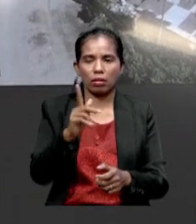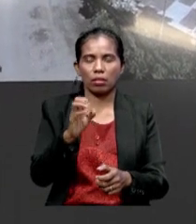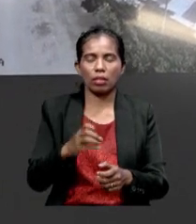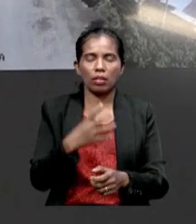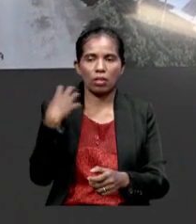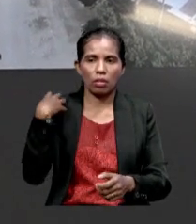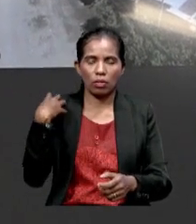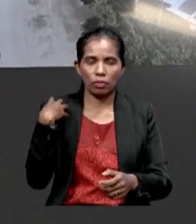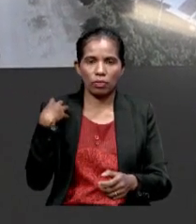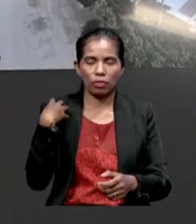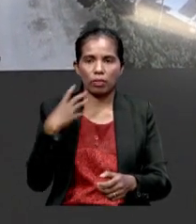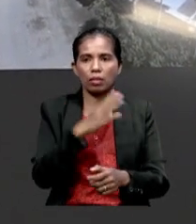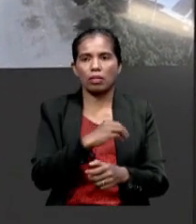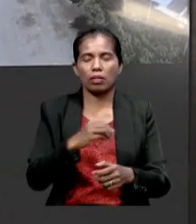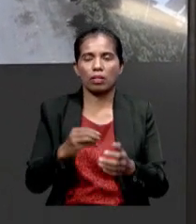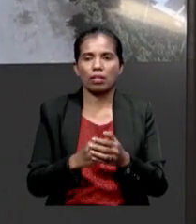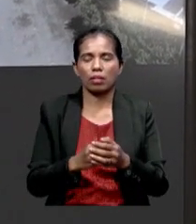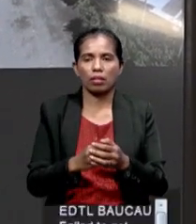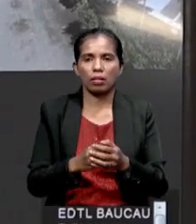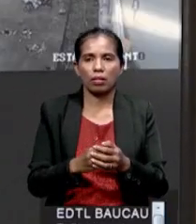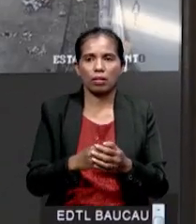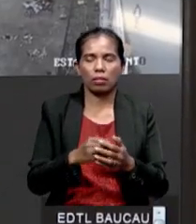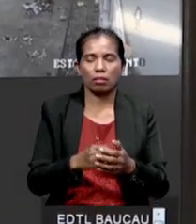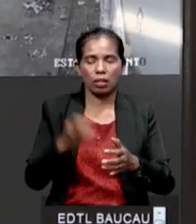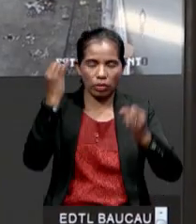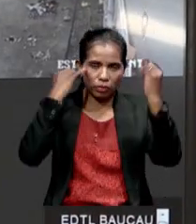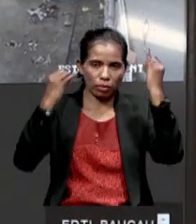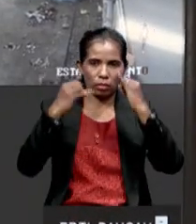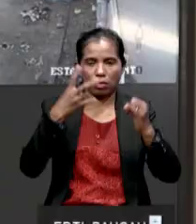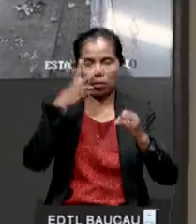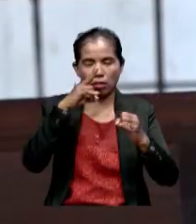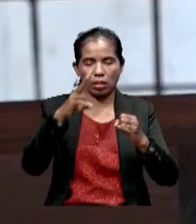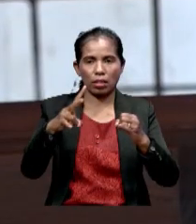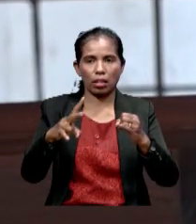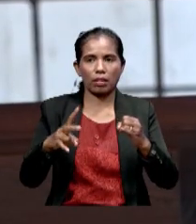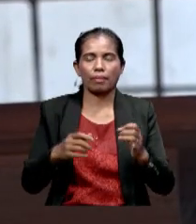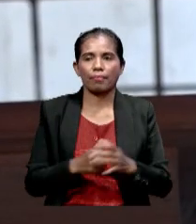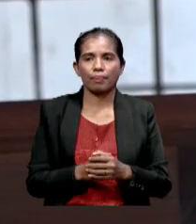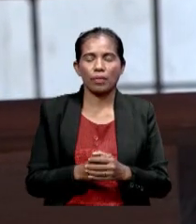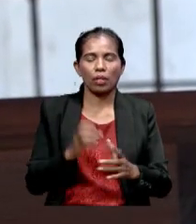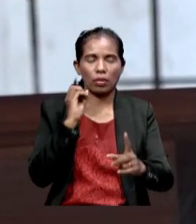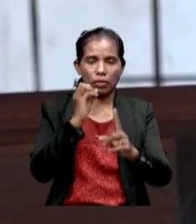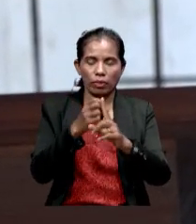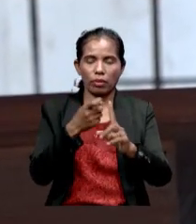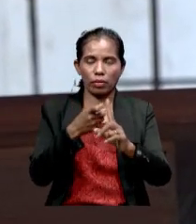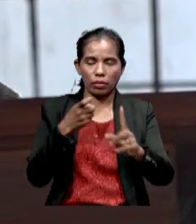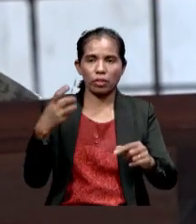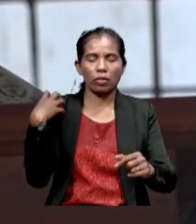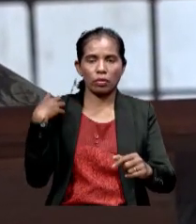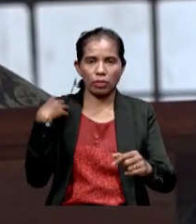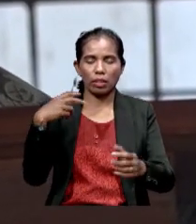ba departamento teknologia no informação e comunicação. Objetivo hoje é edifício de